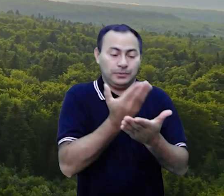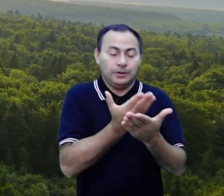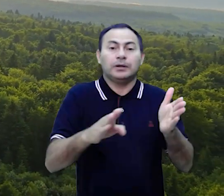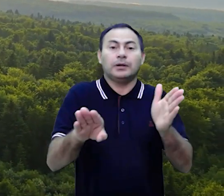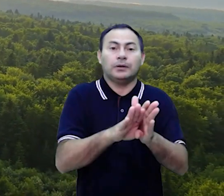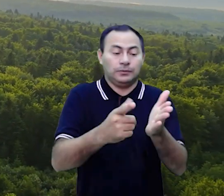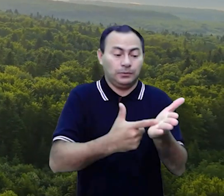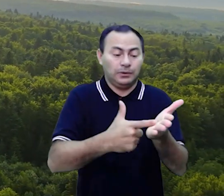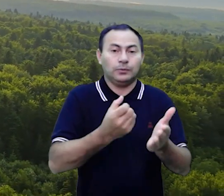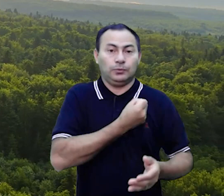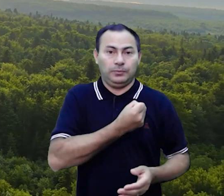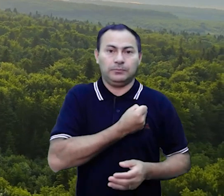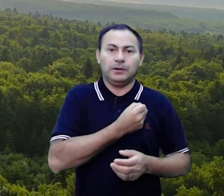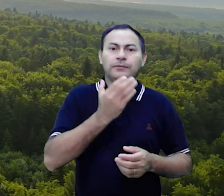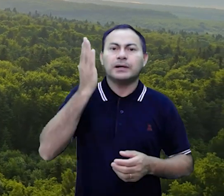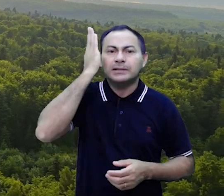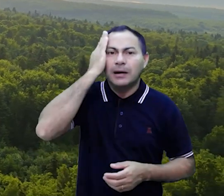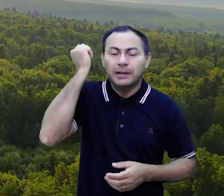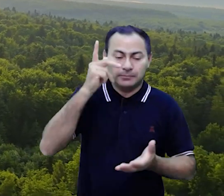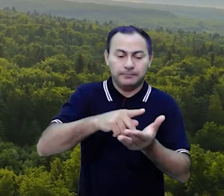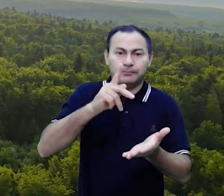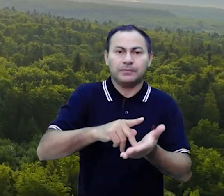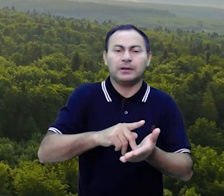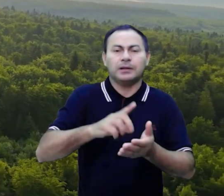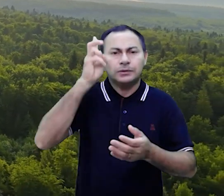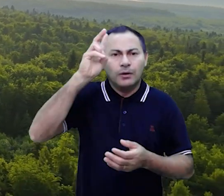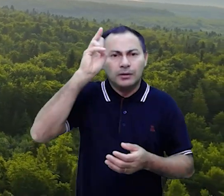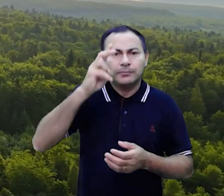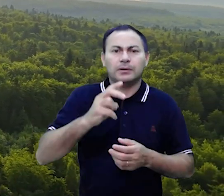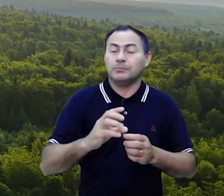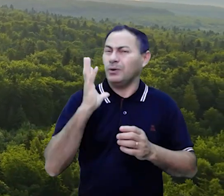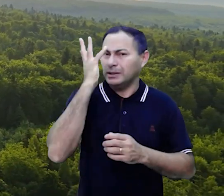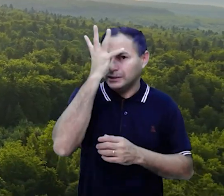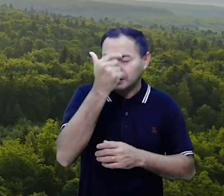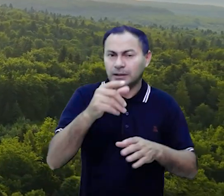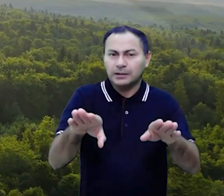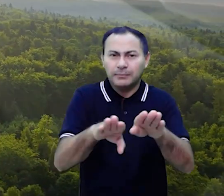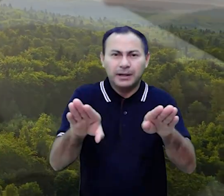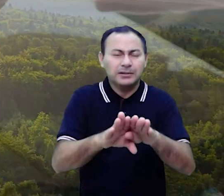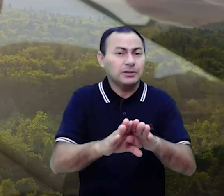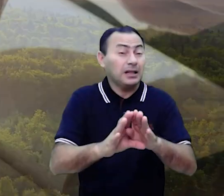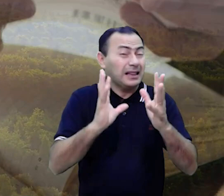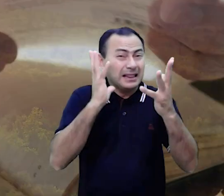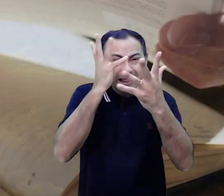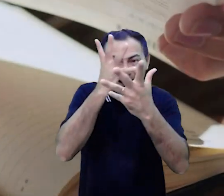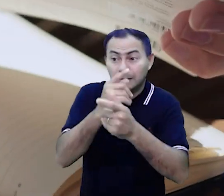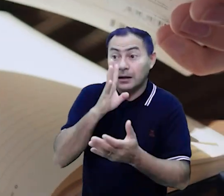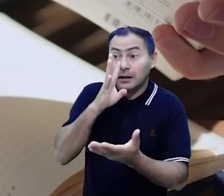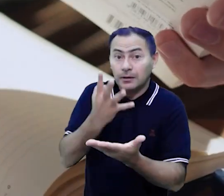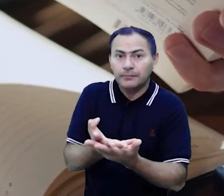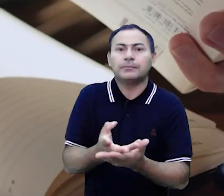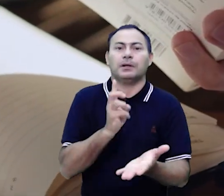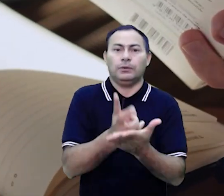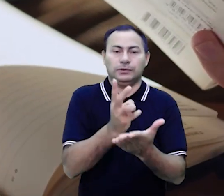nosso estudo já chegamos ao livro de Números, onde descobrimos uma verdade alegórica, fascinante e também